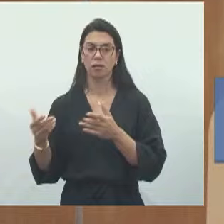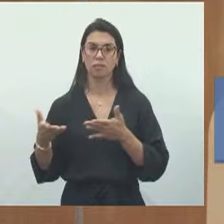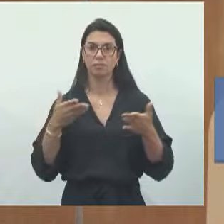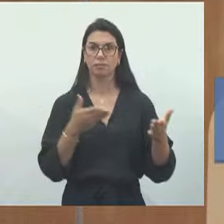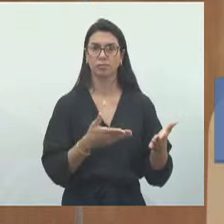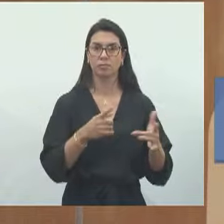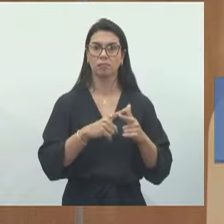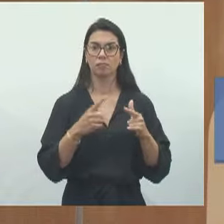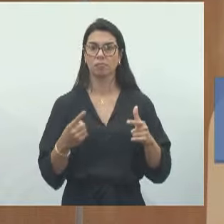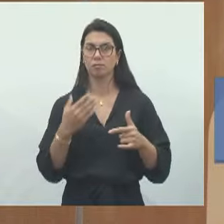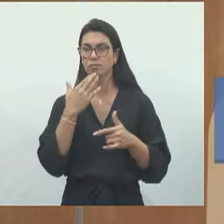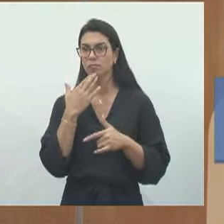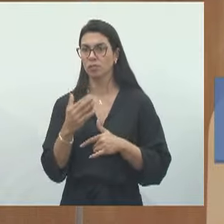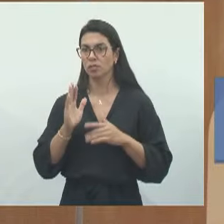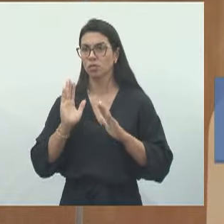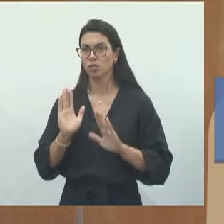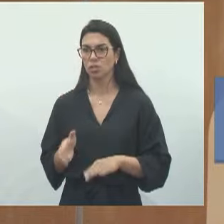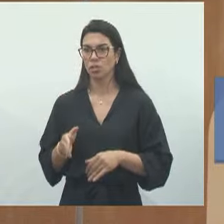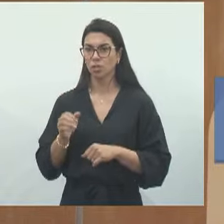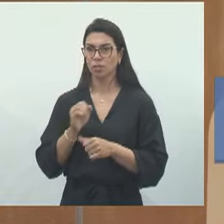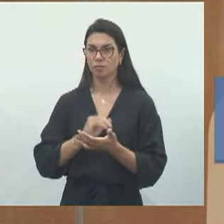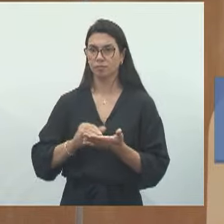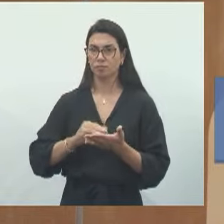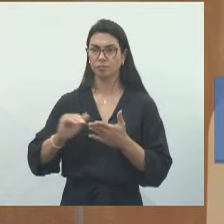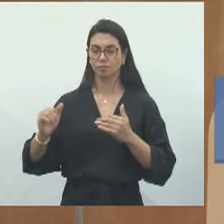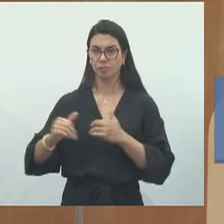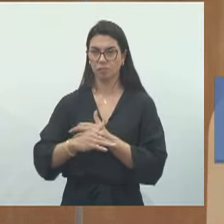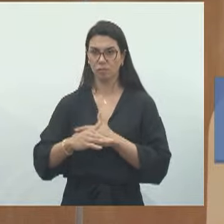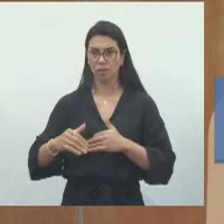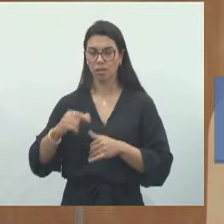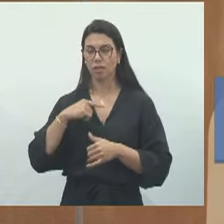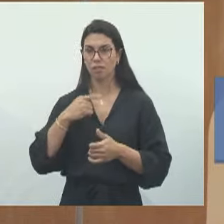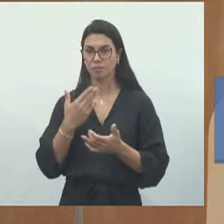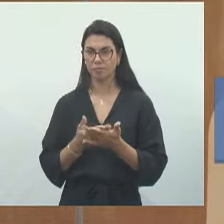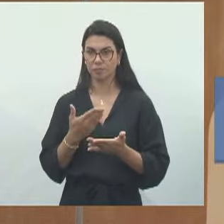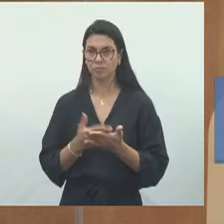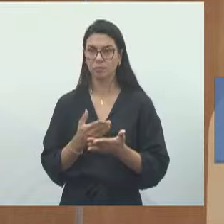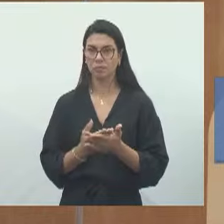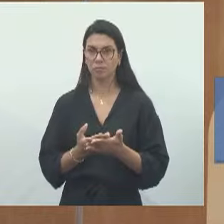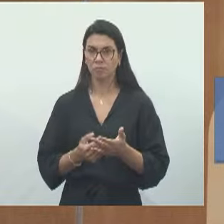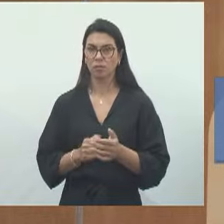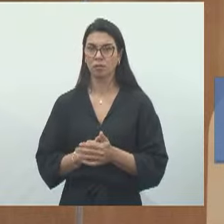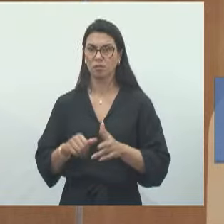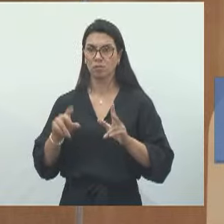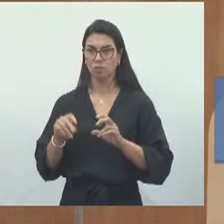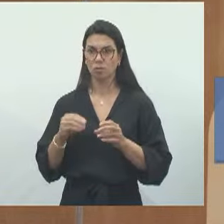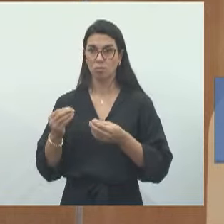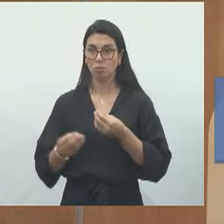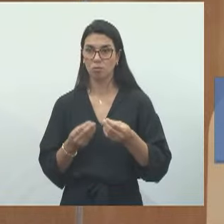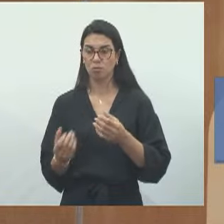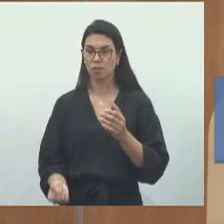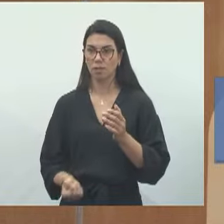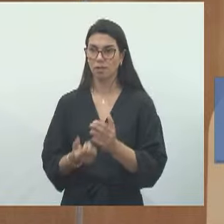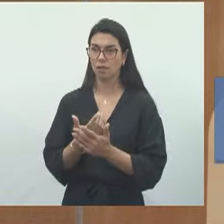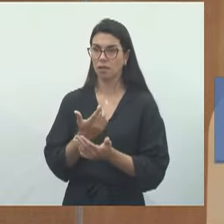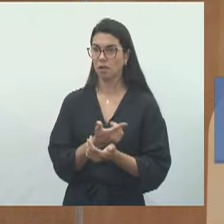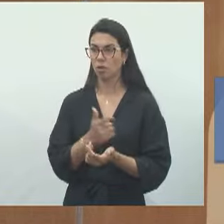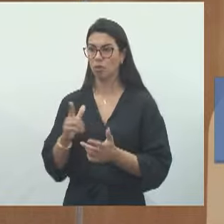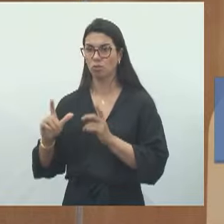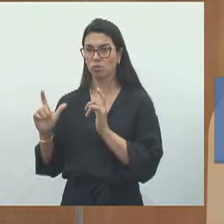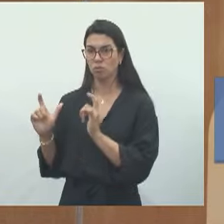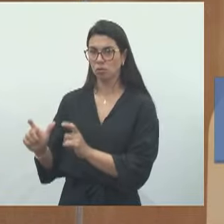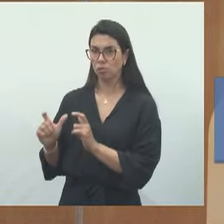faz tempo que tinha esse estudo para fazer ali um estacionamento, né? E agora, com esse estacionamento fazendo ali, né, já está quase terminando